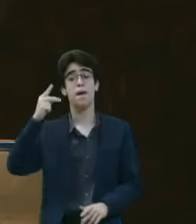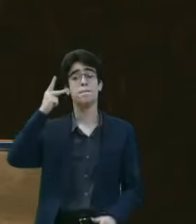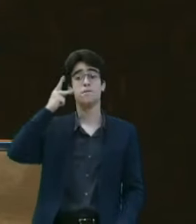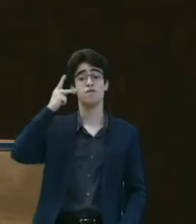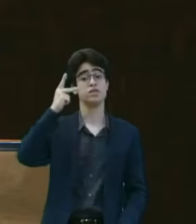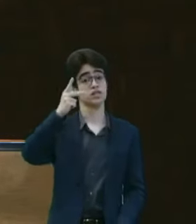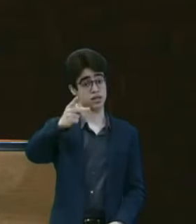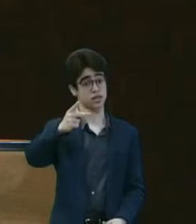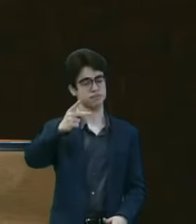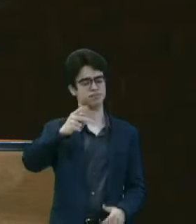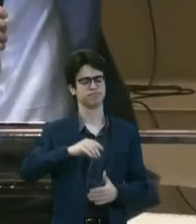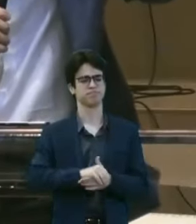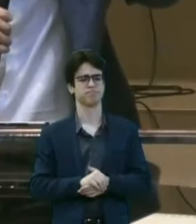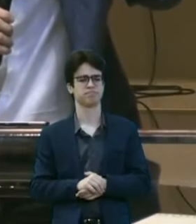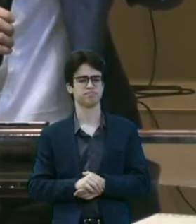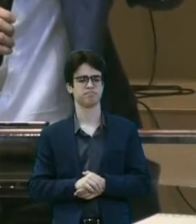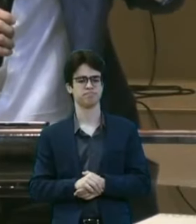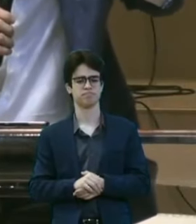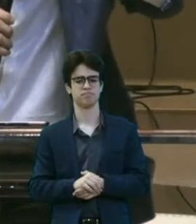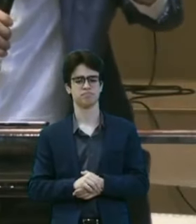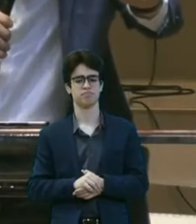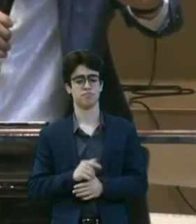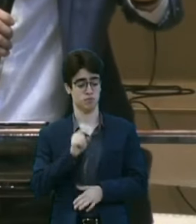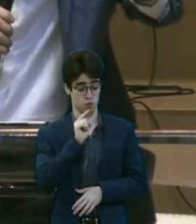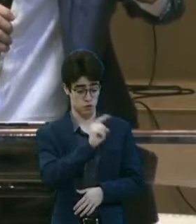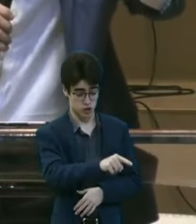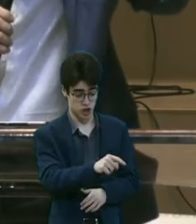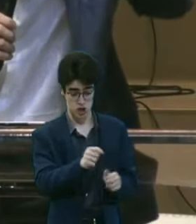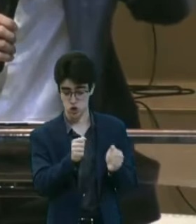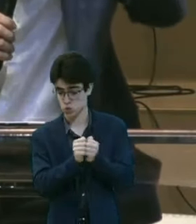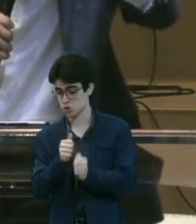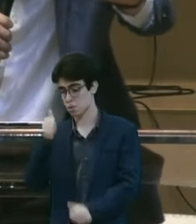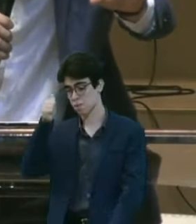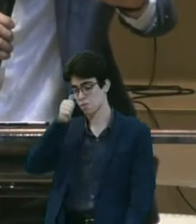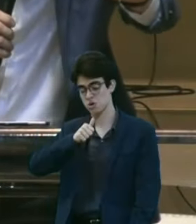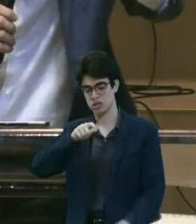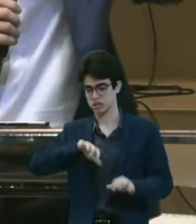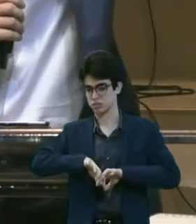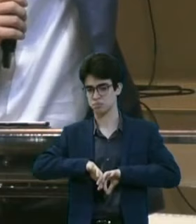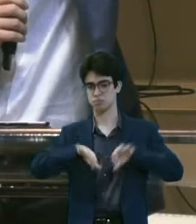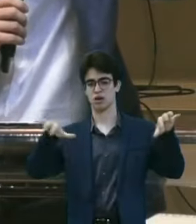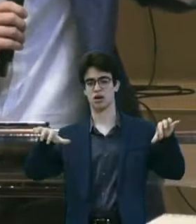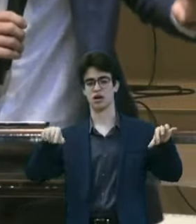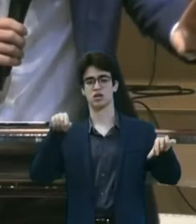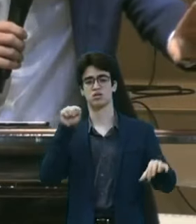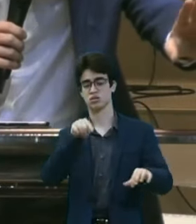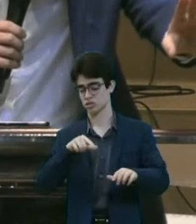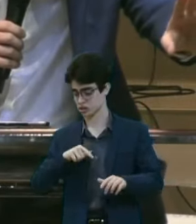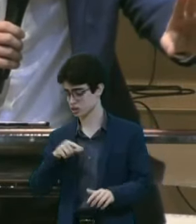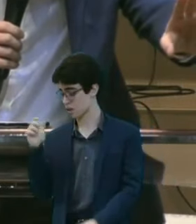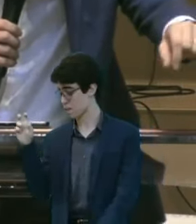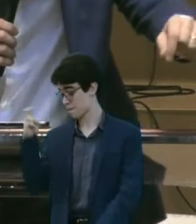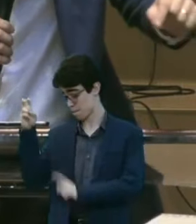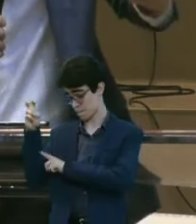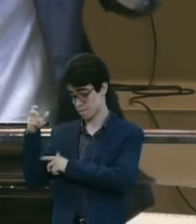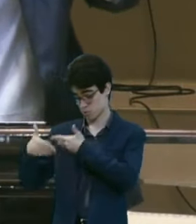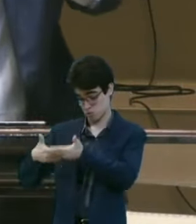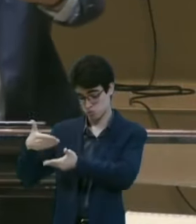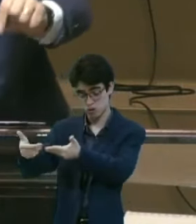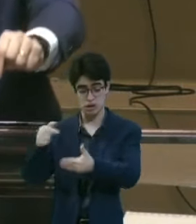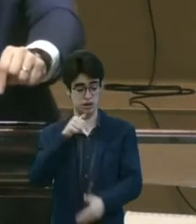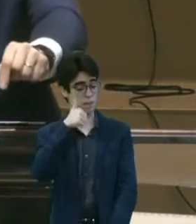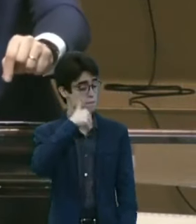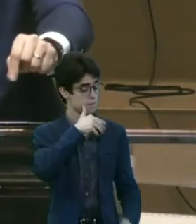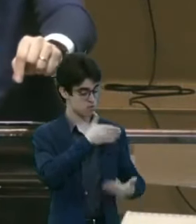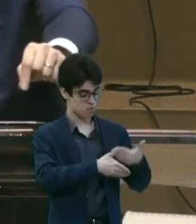profecia. Porém, inimizade entre você e a mulher, entre a sua descendência e o seu descendente dela. Este lhe